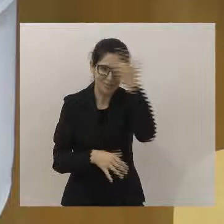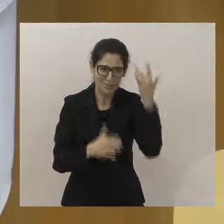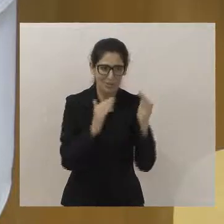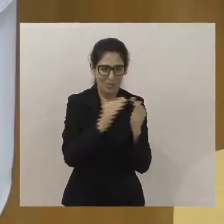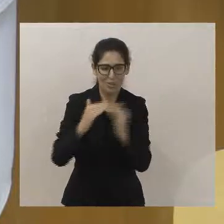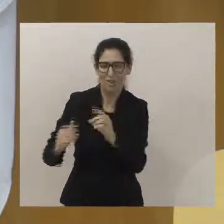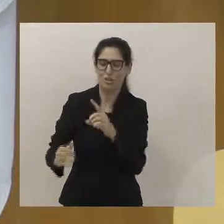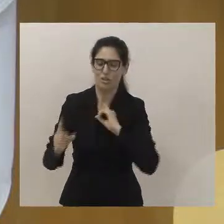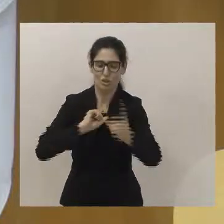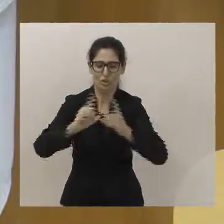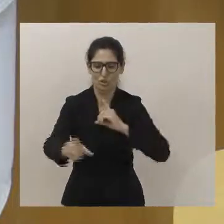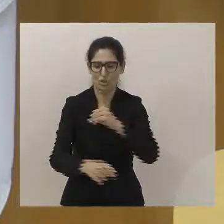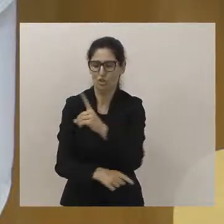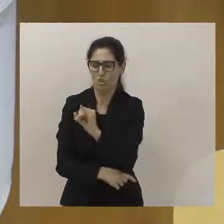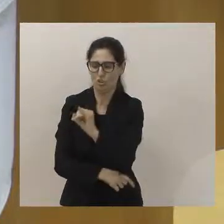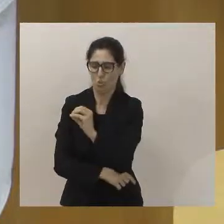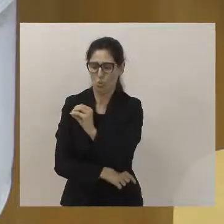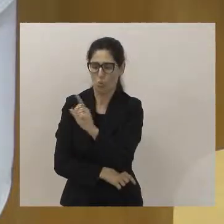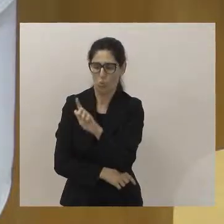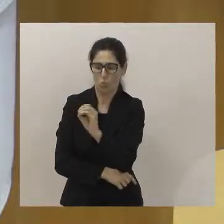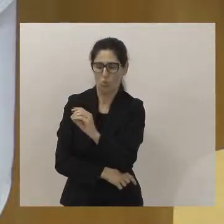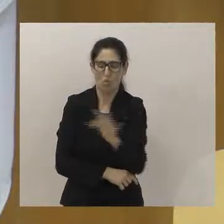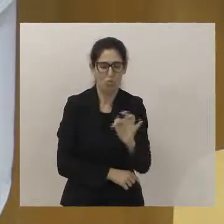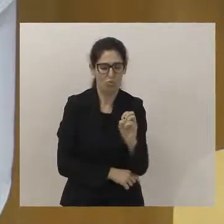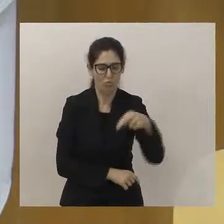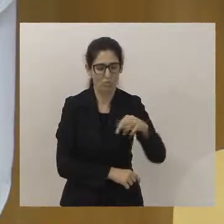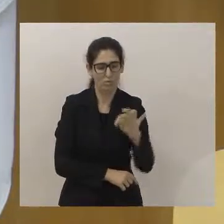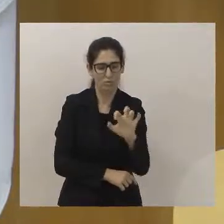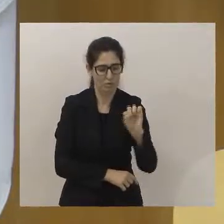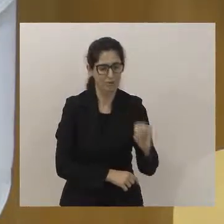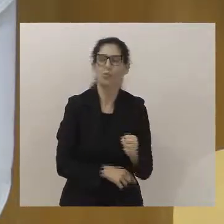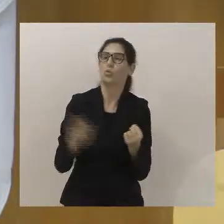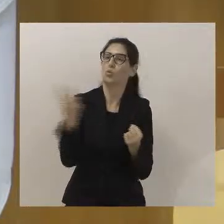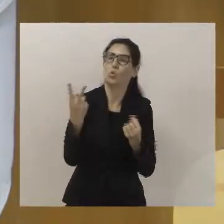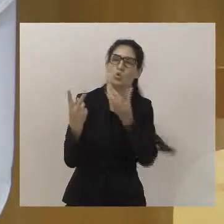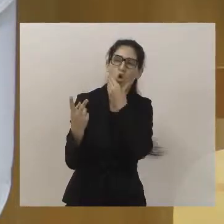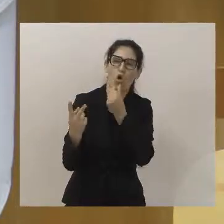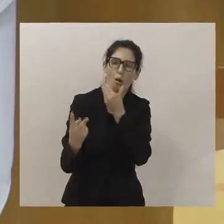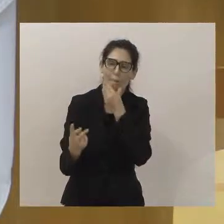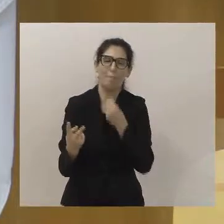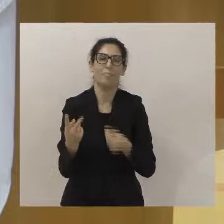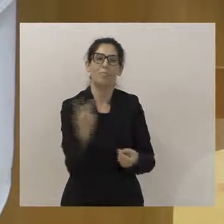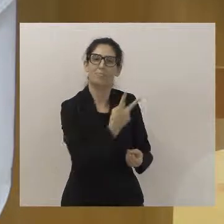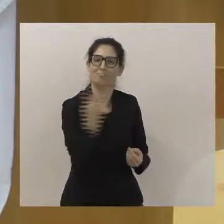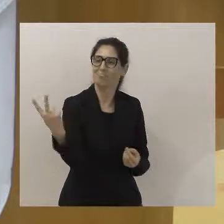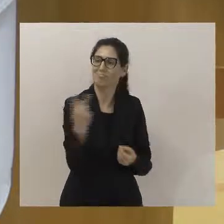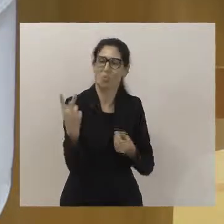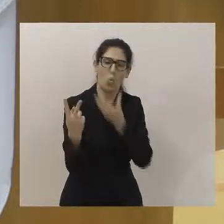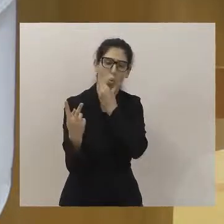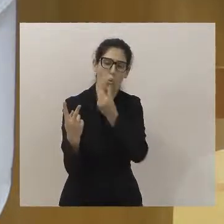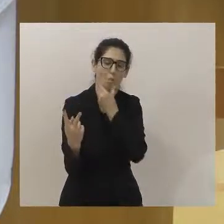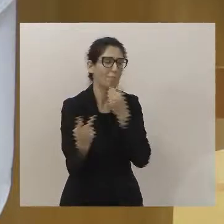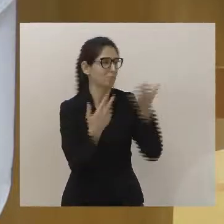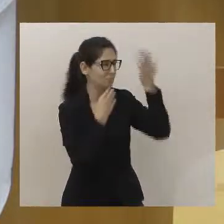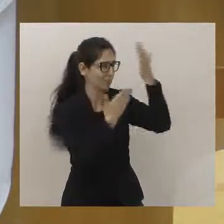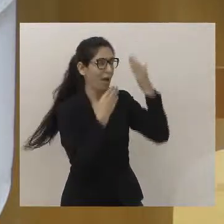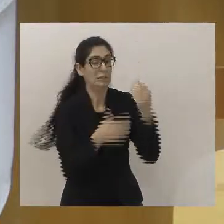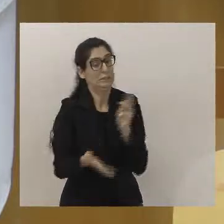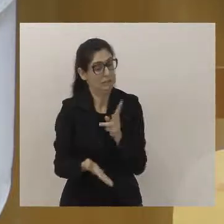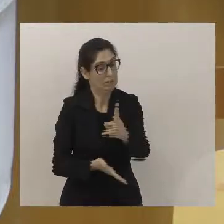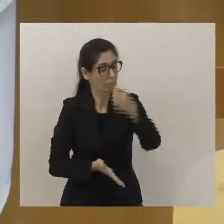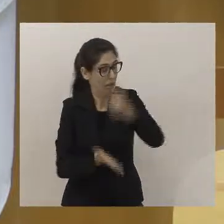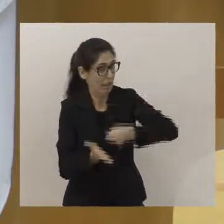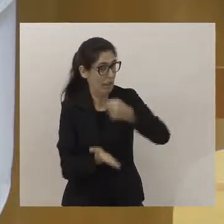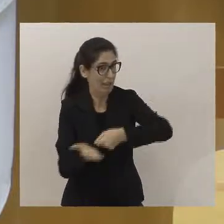Diogo Fontes, o Harry e o Carlos, que sempre estão cobrando a presença dos vereadores lá, isso fazendo